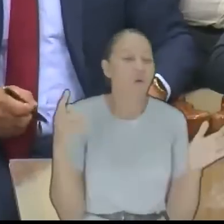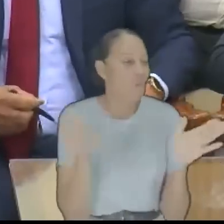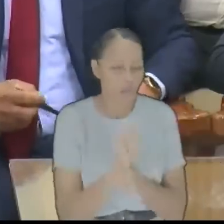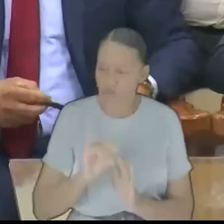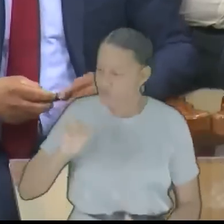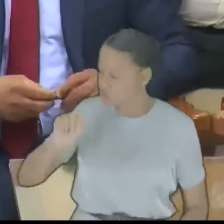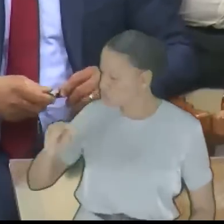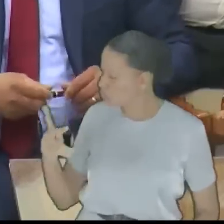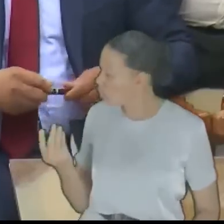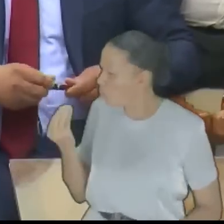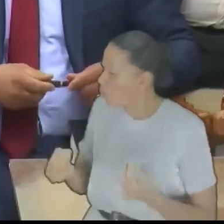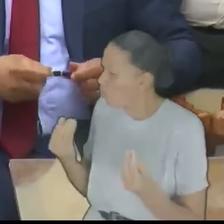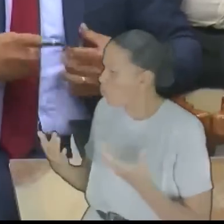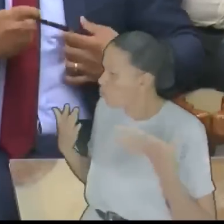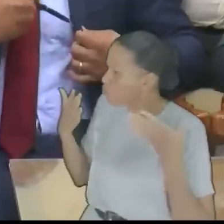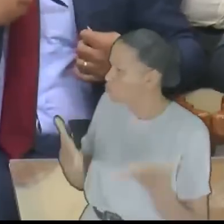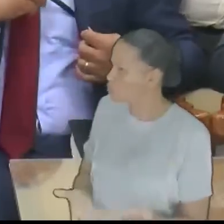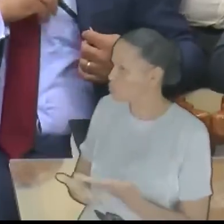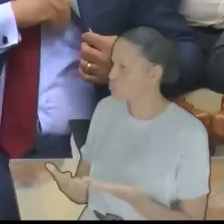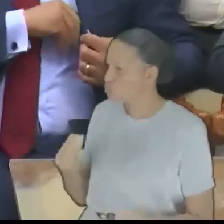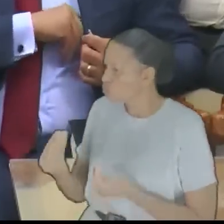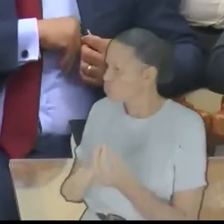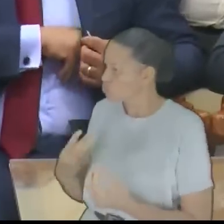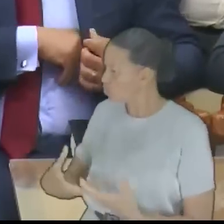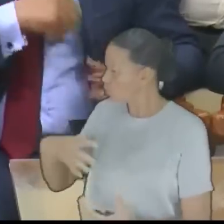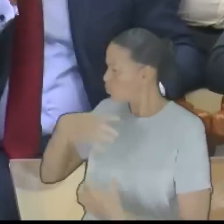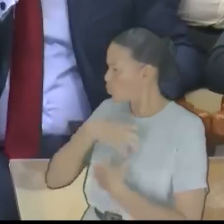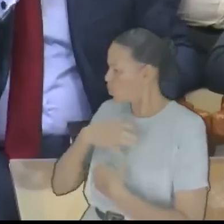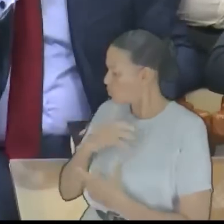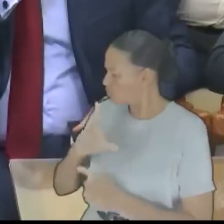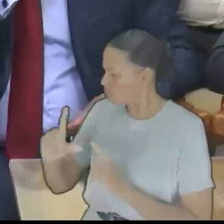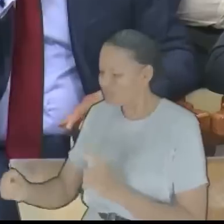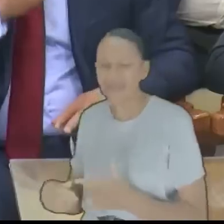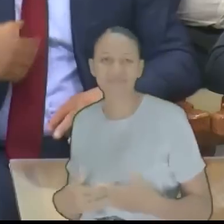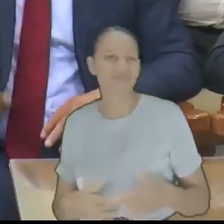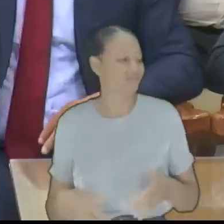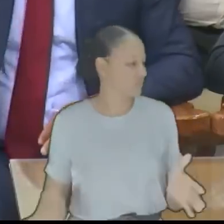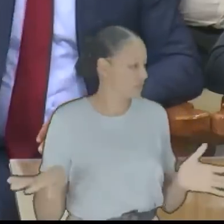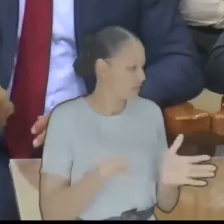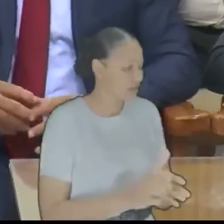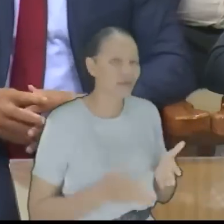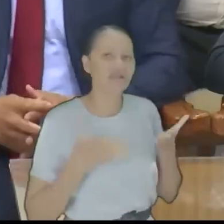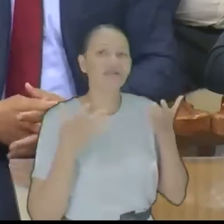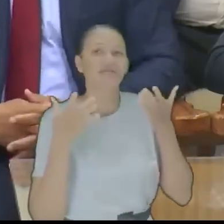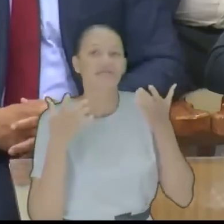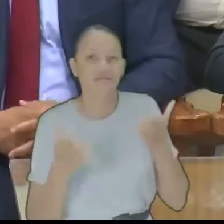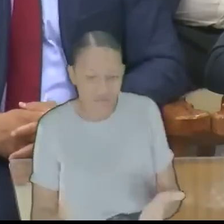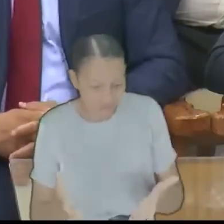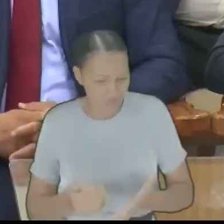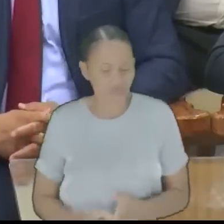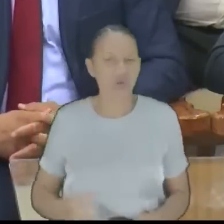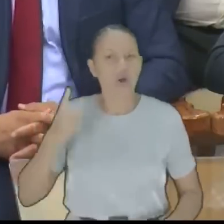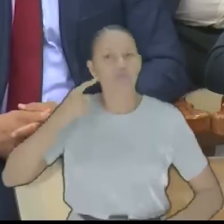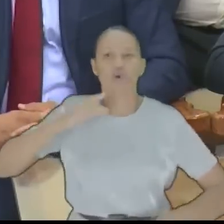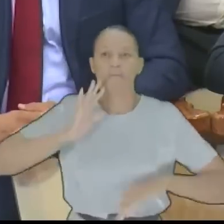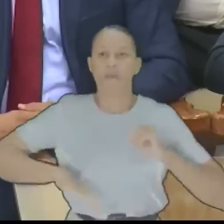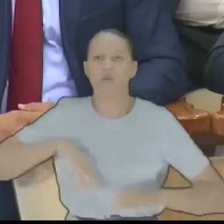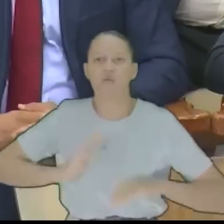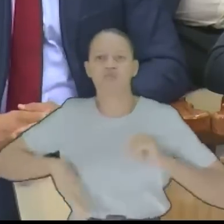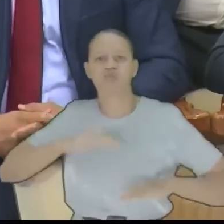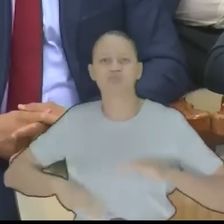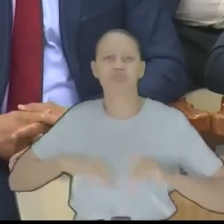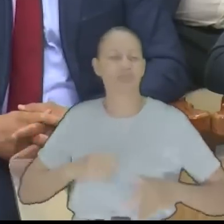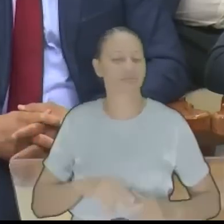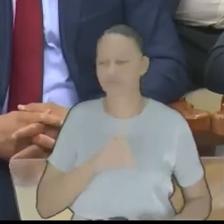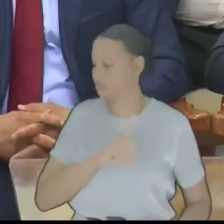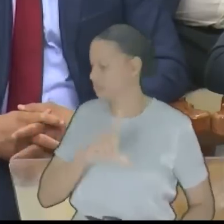John, como foi que você chegou? E como é que você está saindo? Ele disse, eu cheguei ao som dos tambores, e